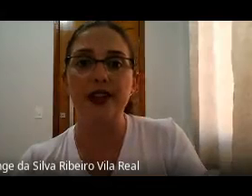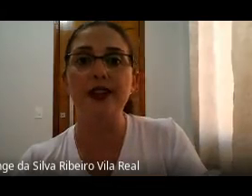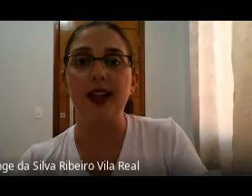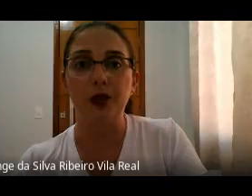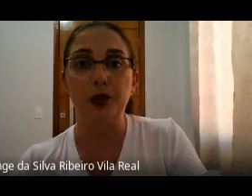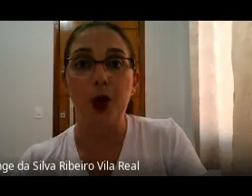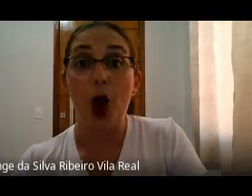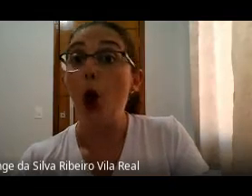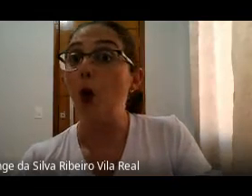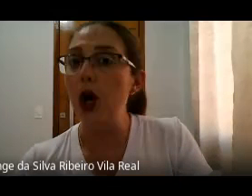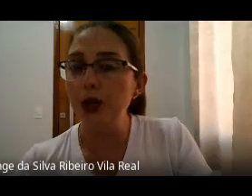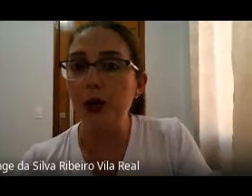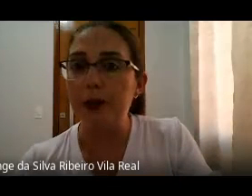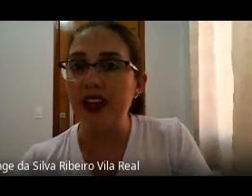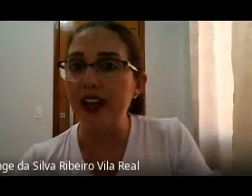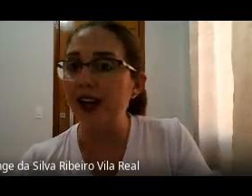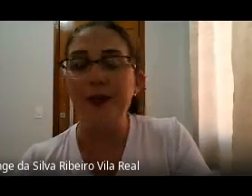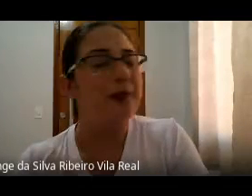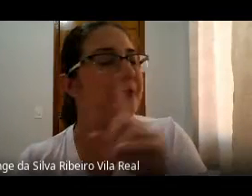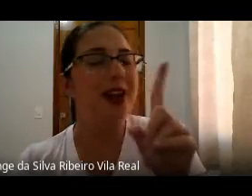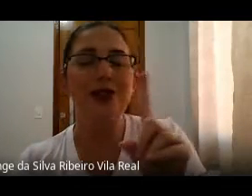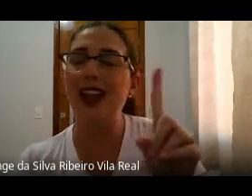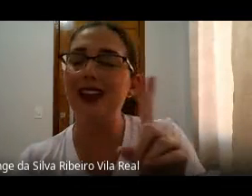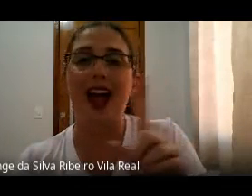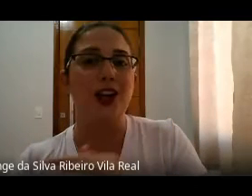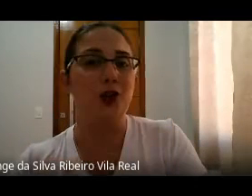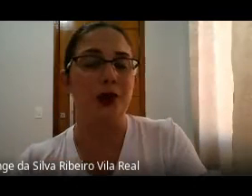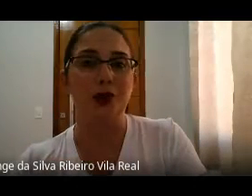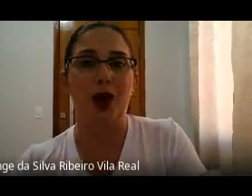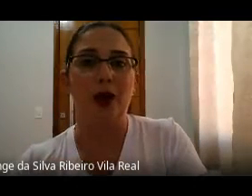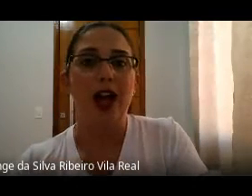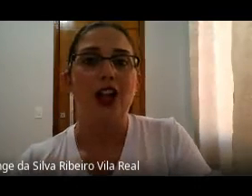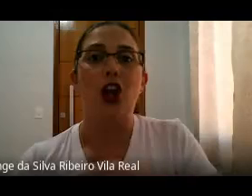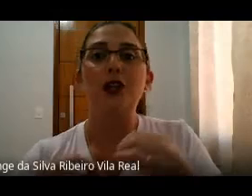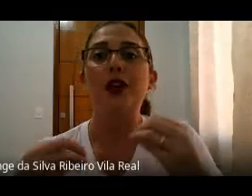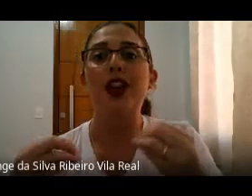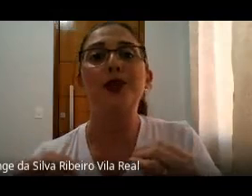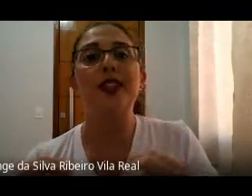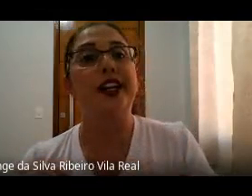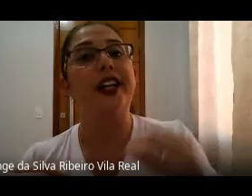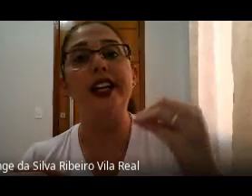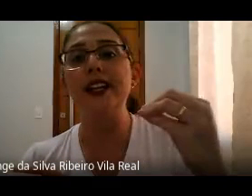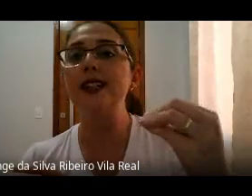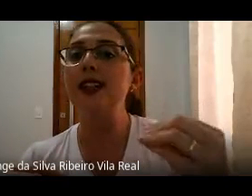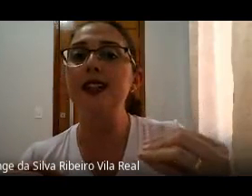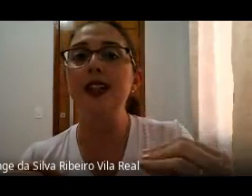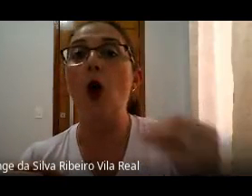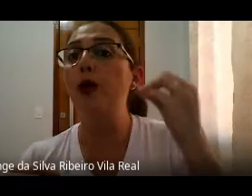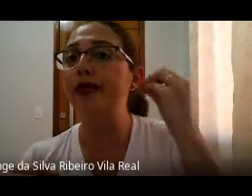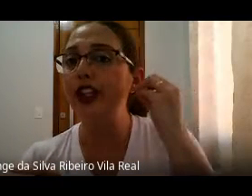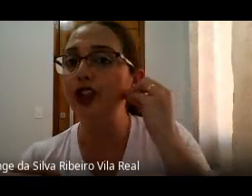processo de aprendizado. Quando aprender, não tem idade, pessoal. Nós podemos ter